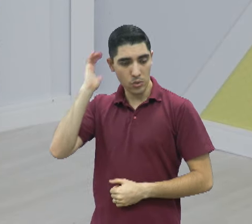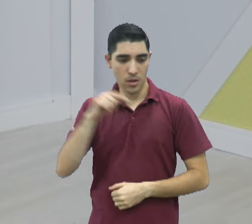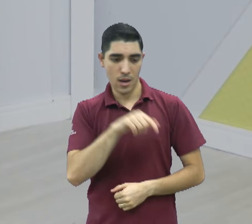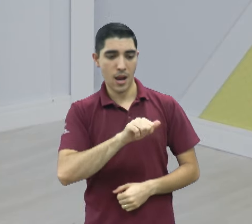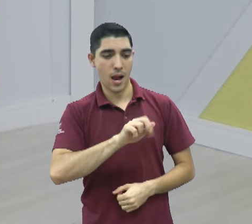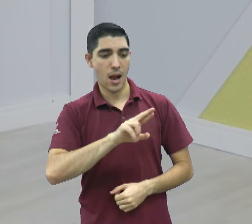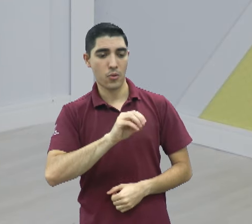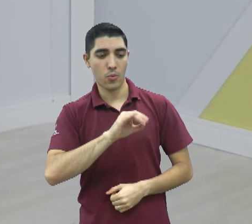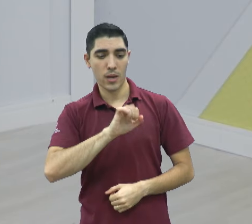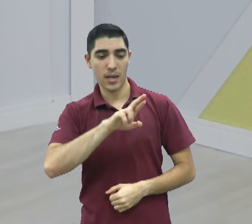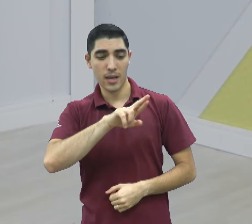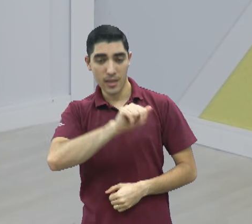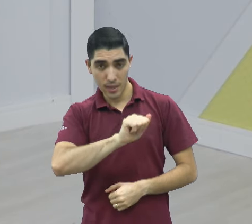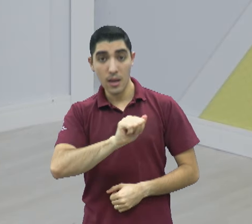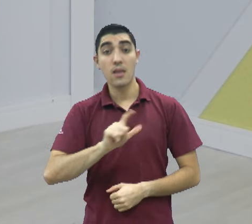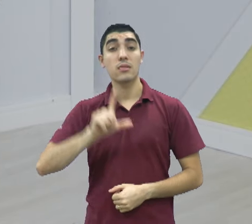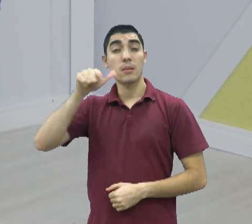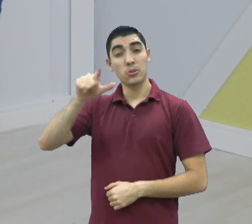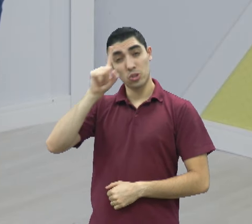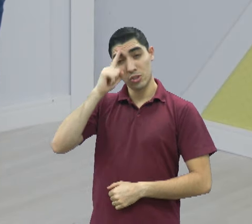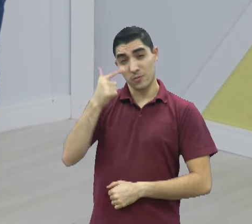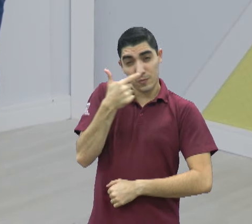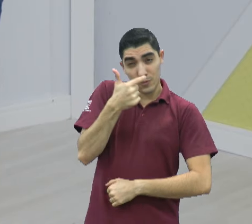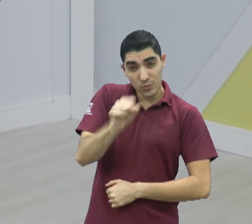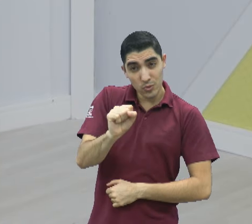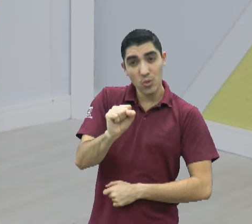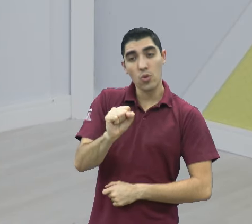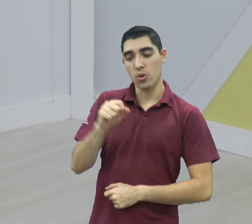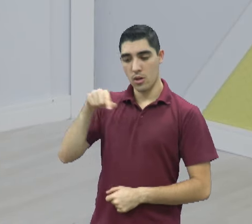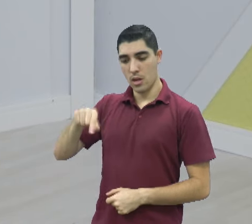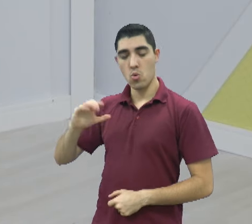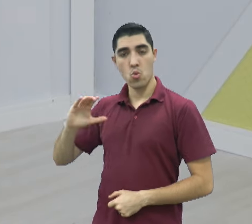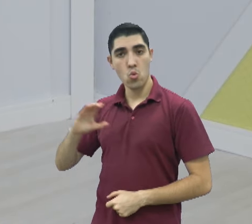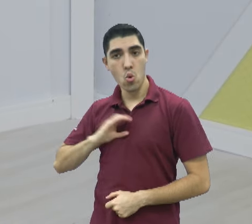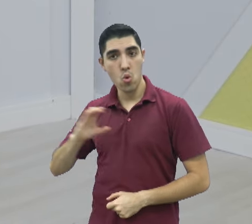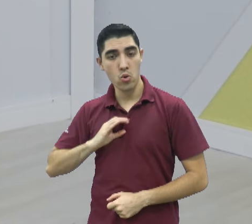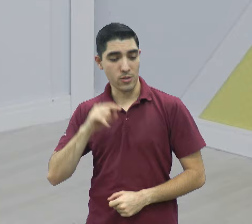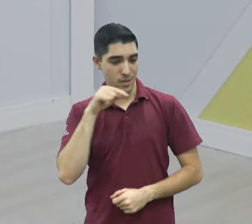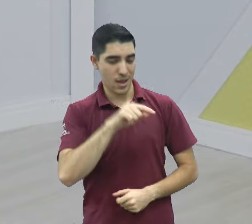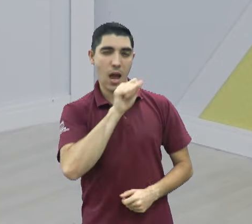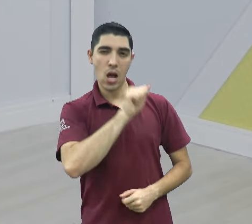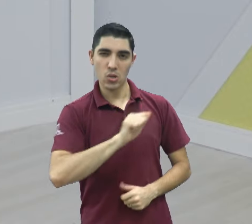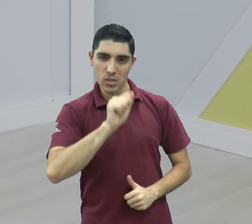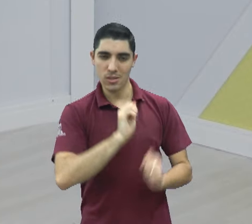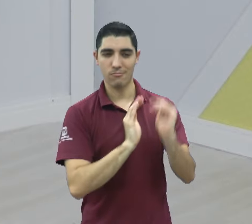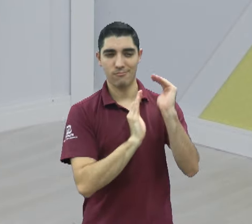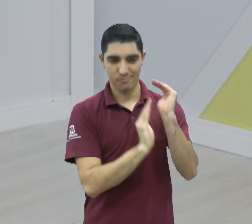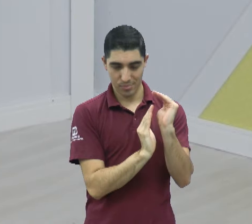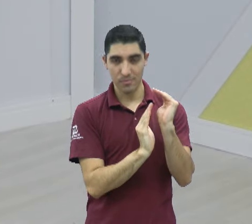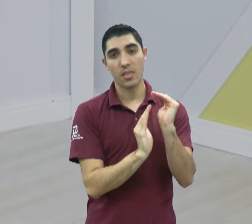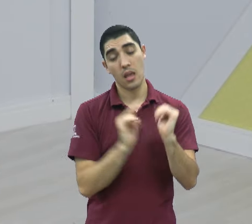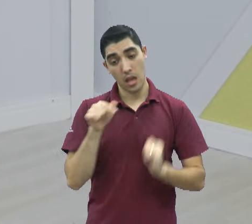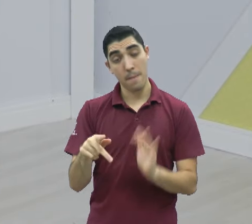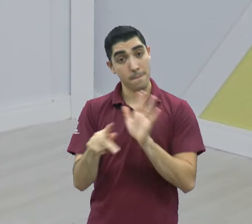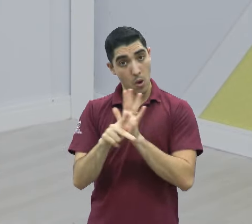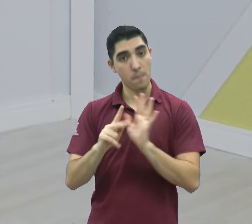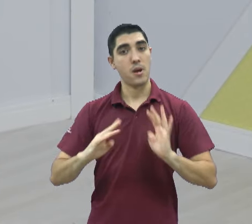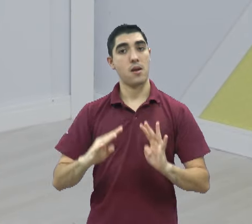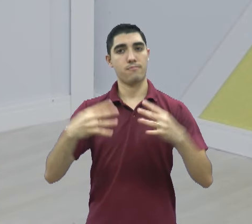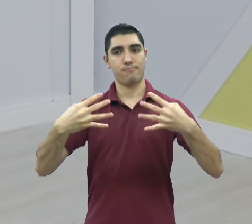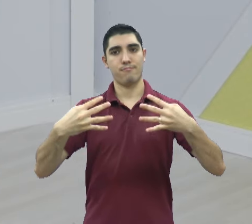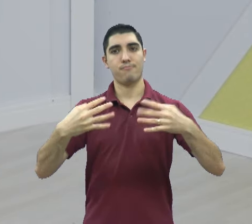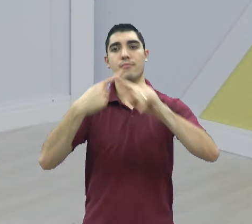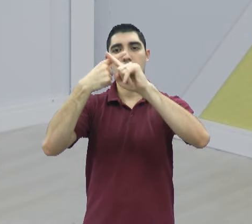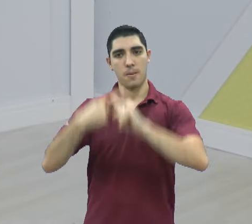das quartas de final somente no dia 28, quando o Corinthians recebe a ABB. Esses são os jogos das quartas de final do